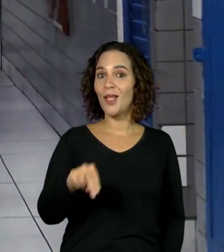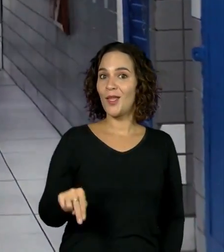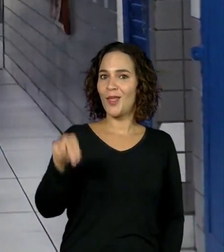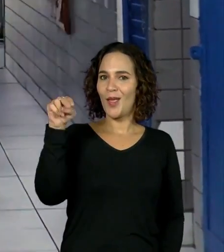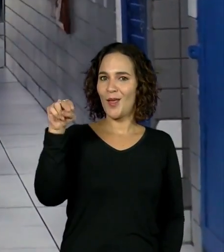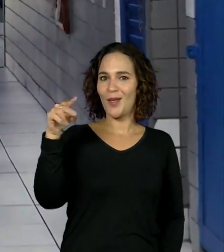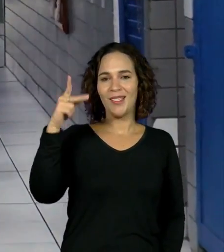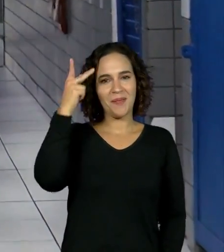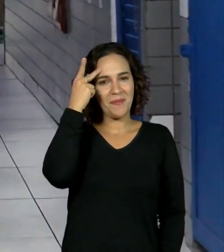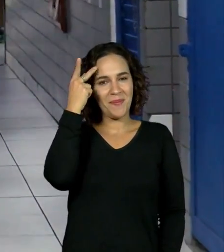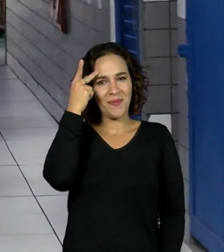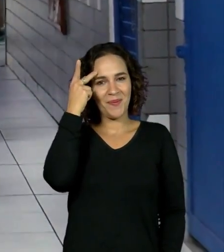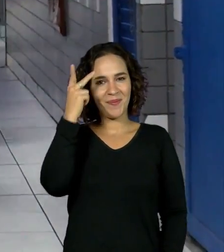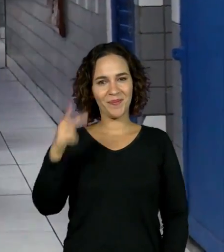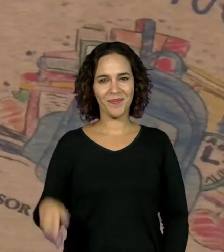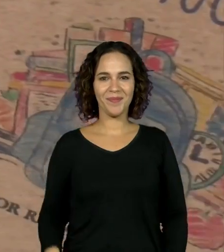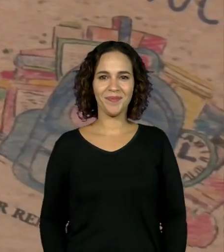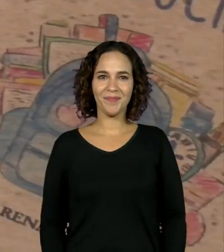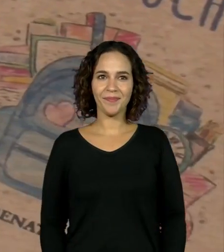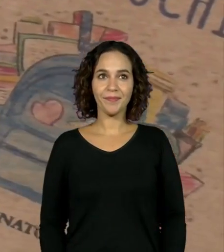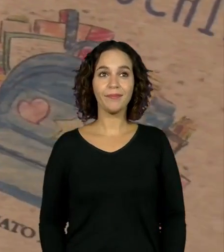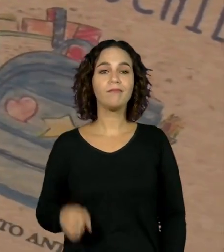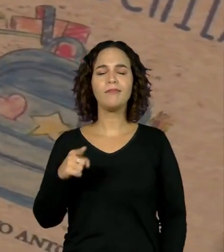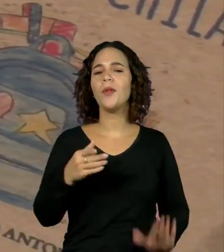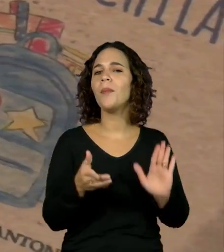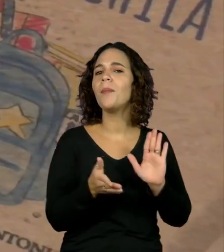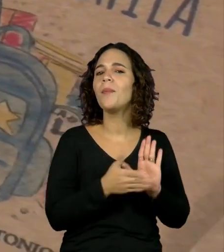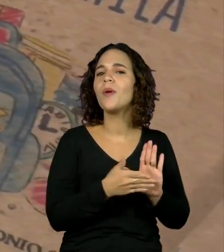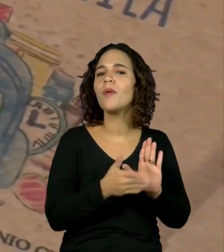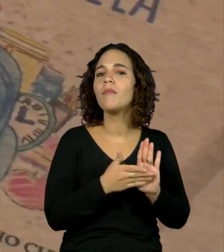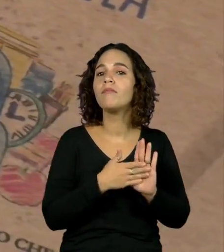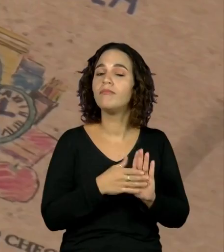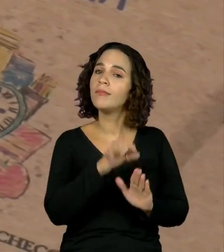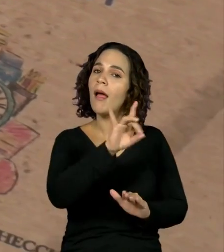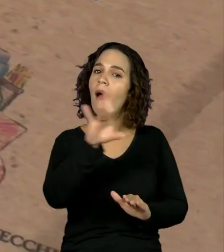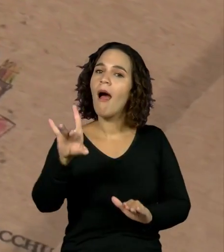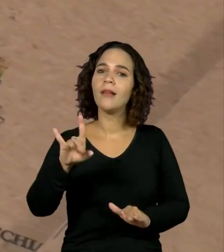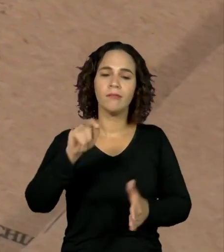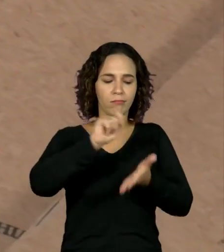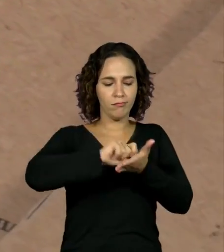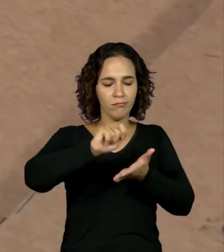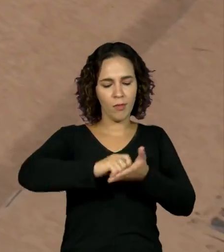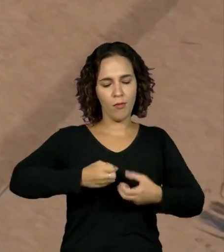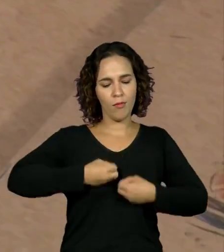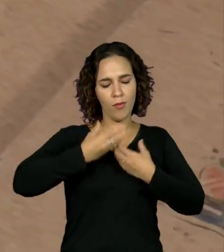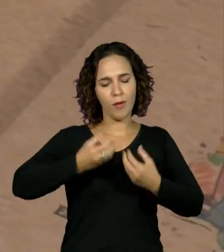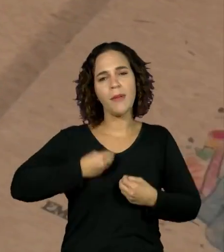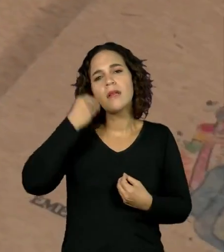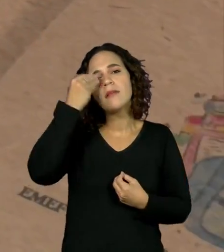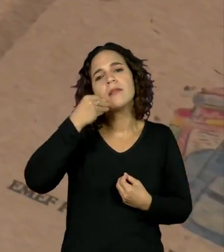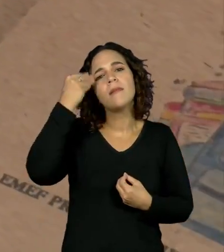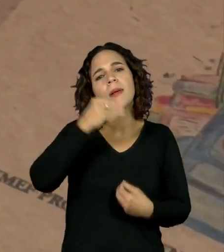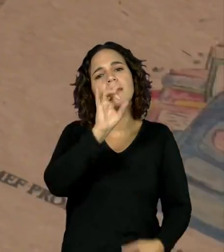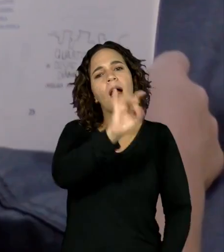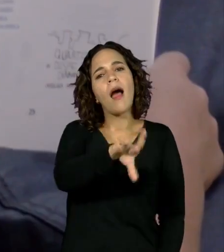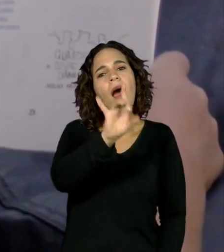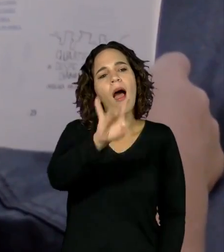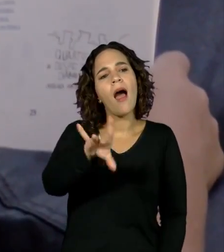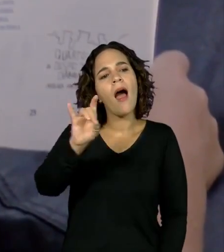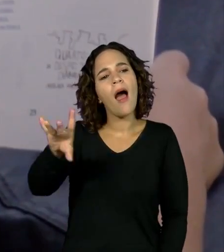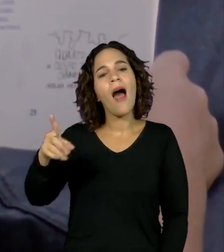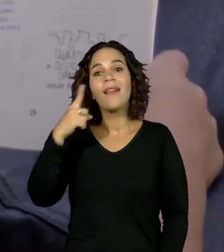da cidade de São Paulo. A proposta de escrever uma poesia baseada nas próprias inspirações